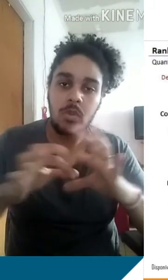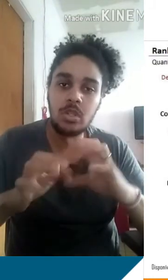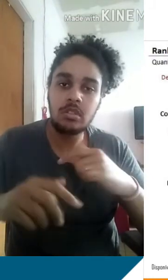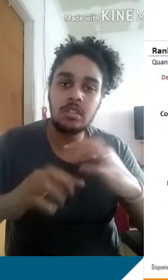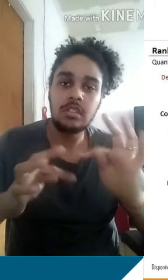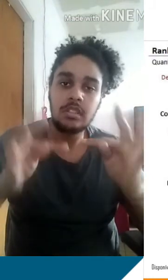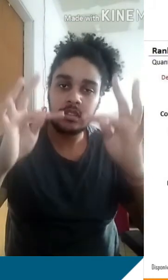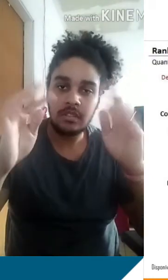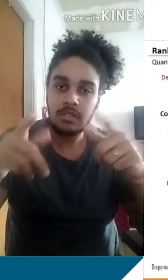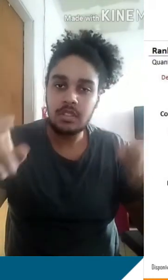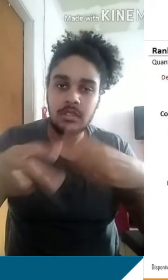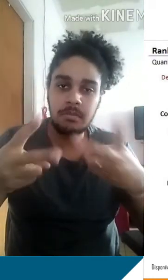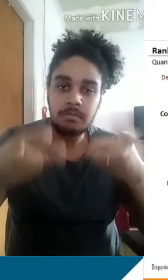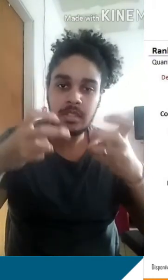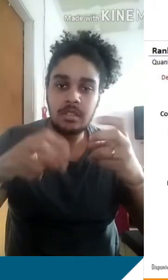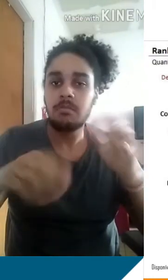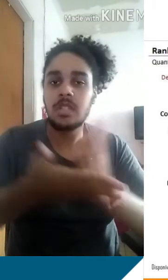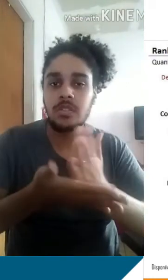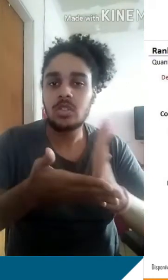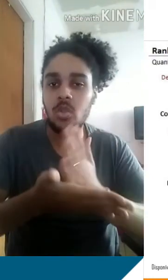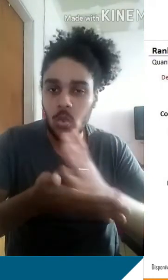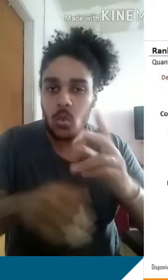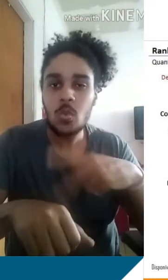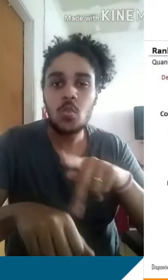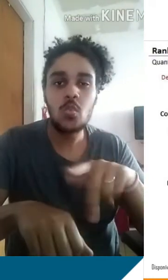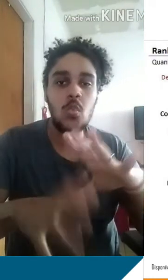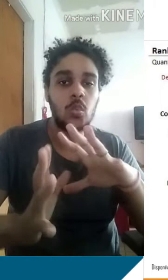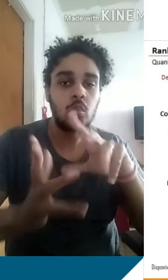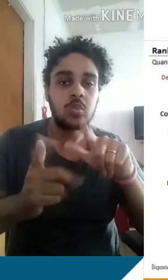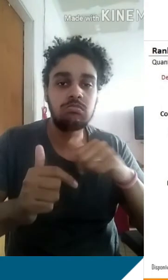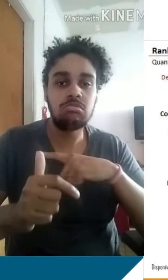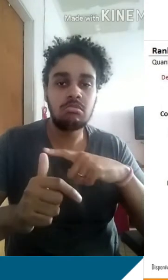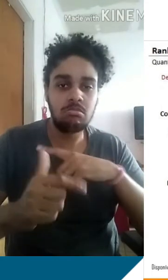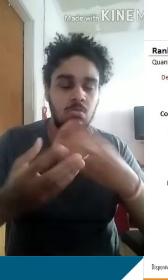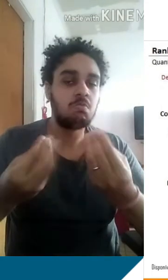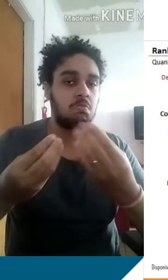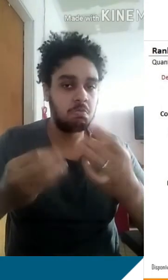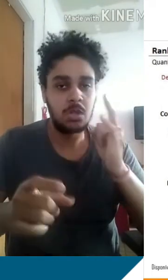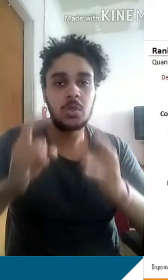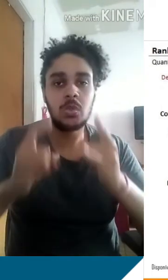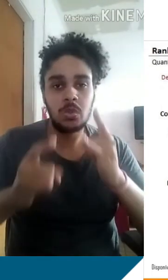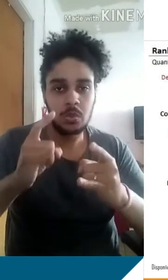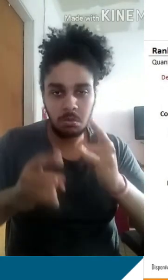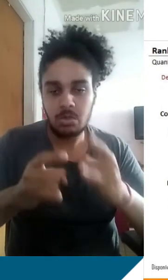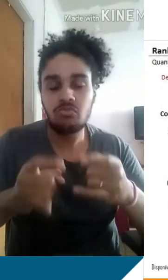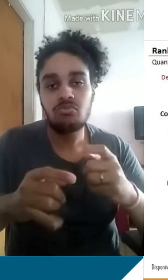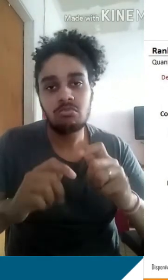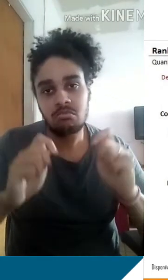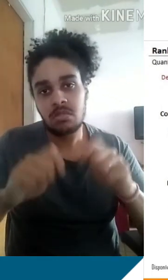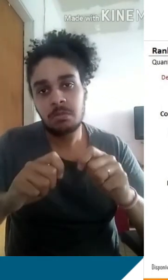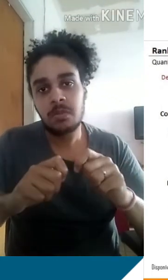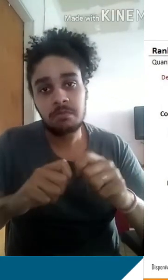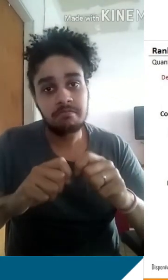apresentam essa grande quantidade de robôs, o que fundamenta uma dinâmica de desemprego estrutural, né? Uma dinâmica em que a automação ela